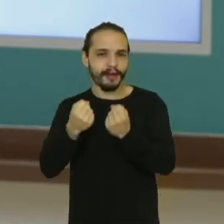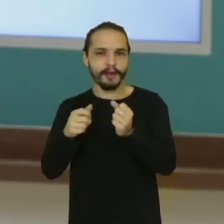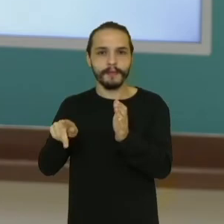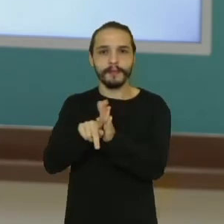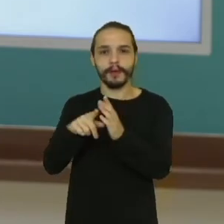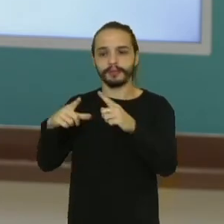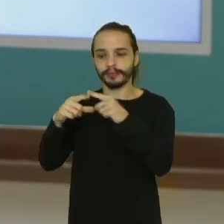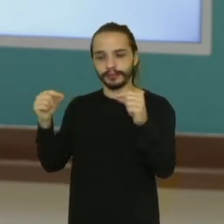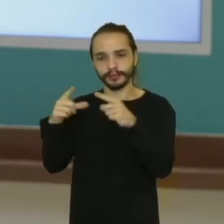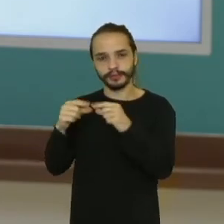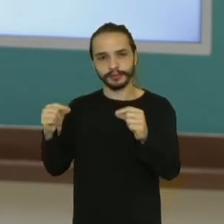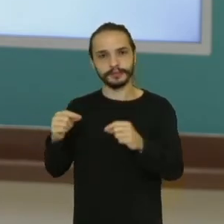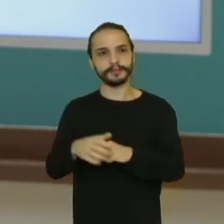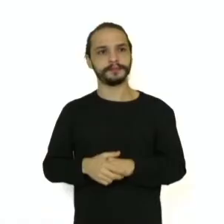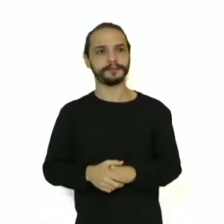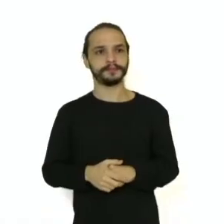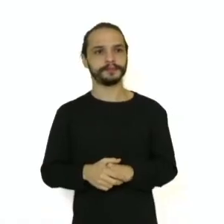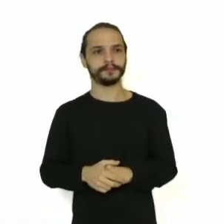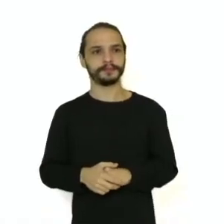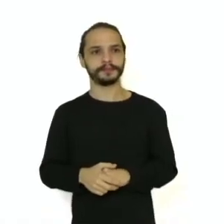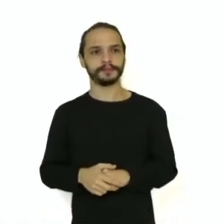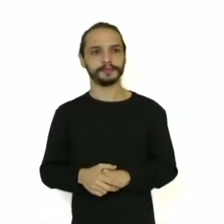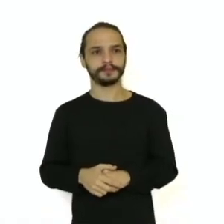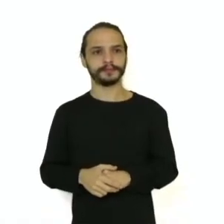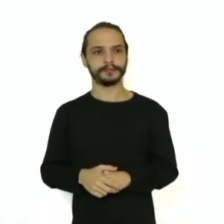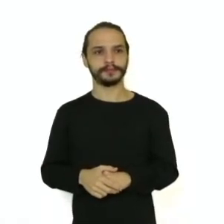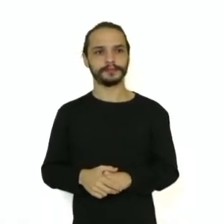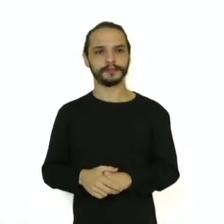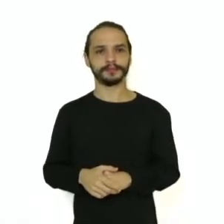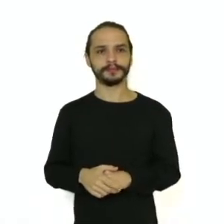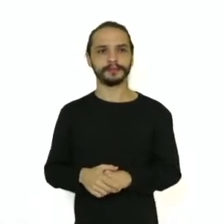Sempre Toshiba, ok? Então, eles produzem, né, desde